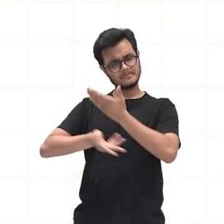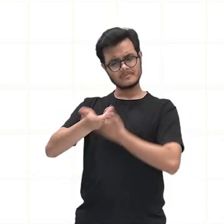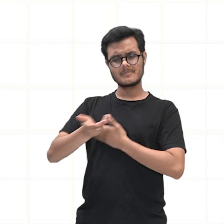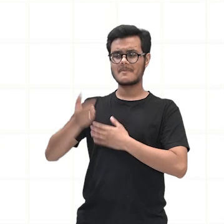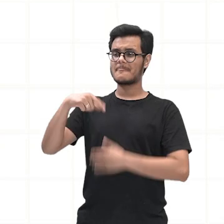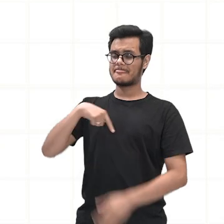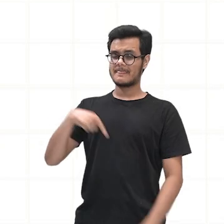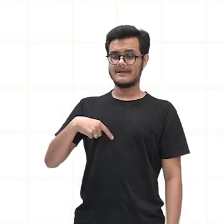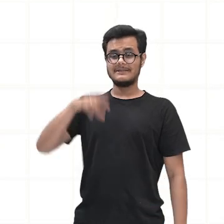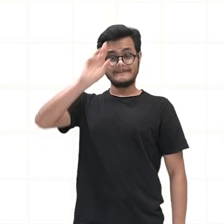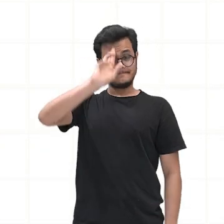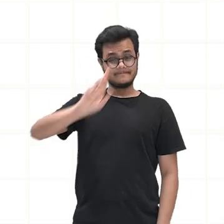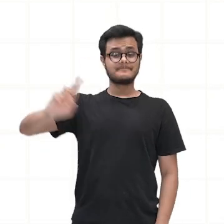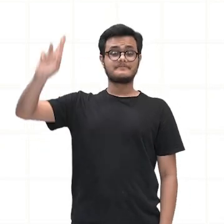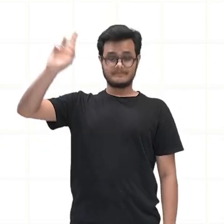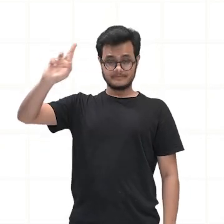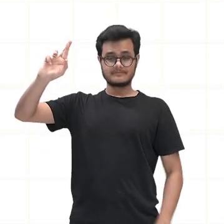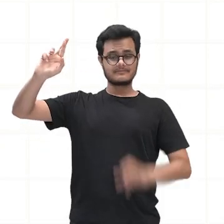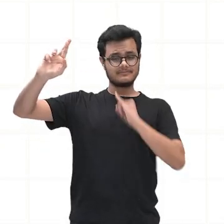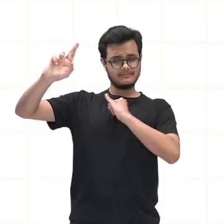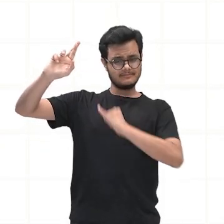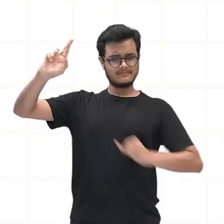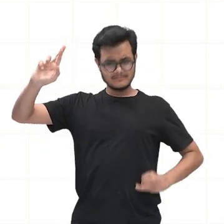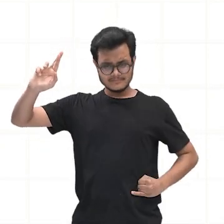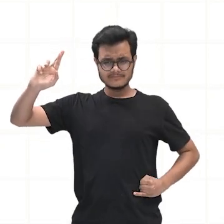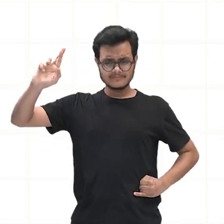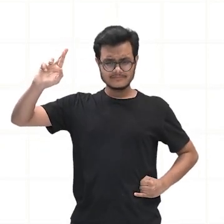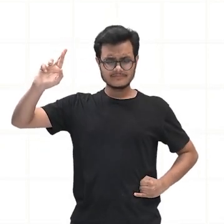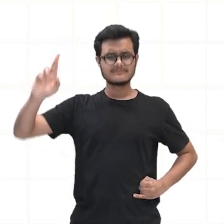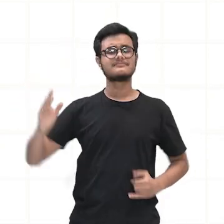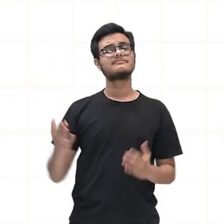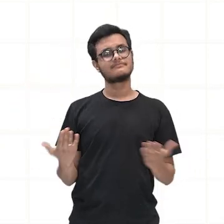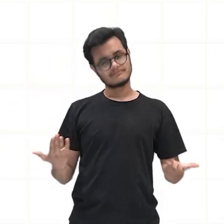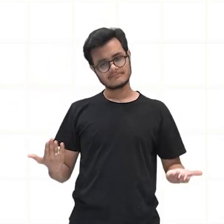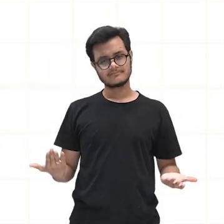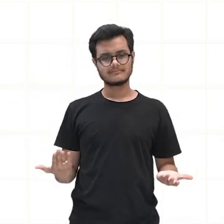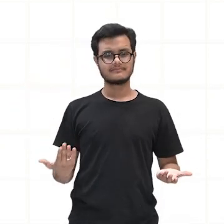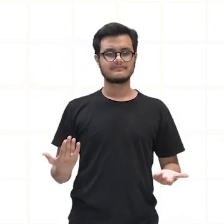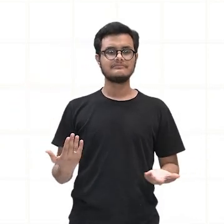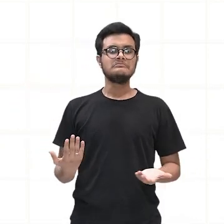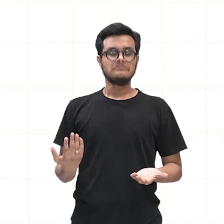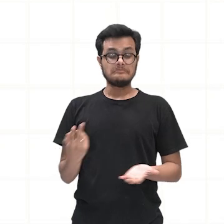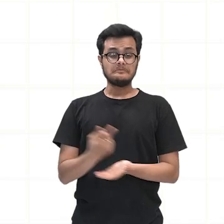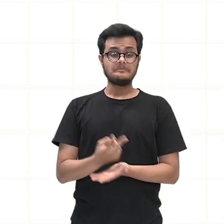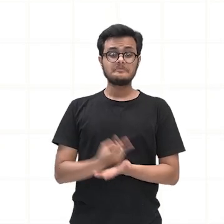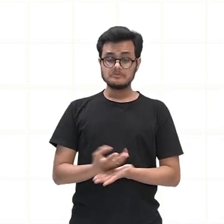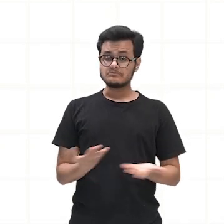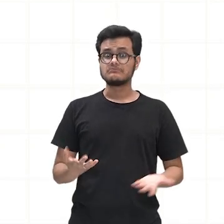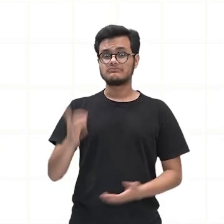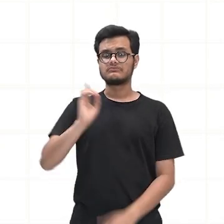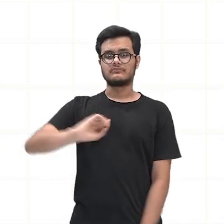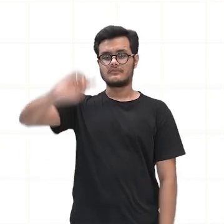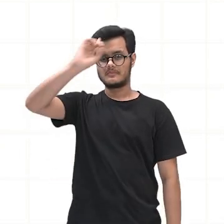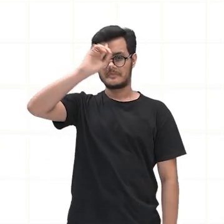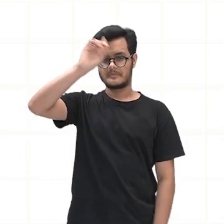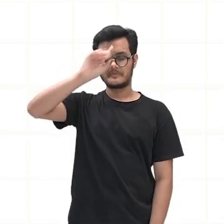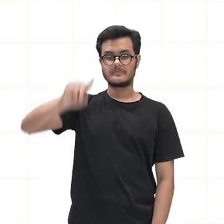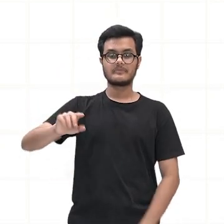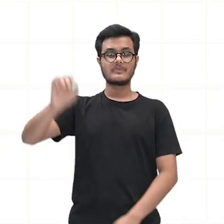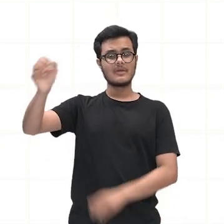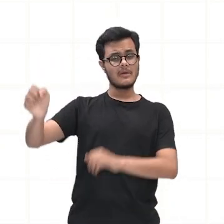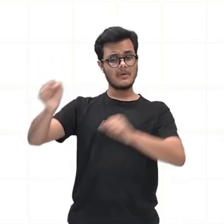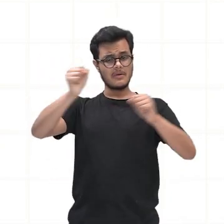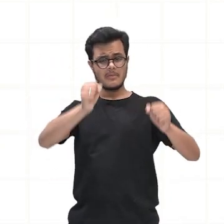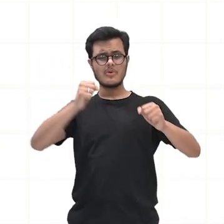poder secular, que era o poder ali das coisas do dia a dia, da cidade, do império, das